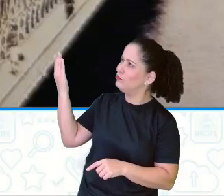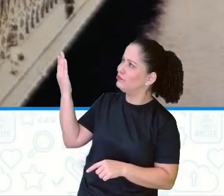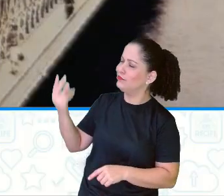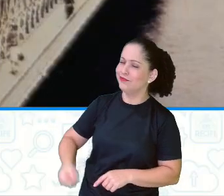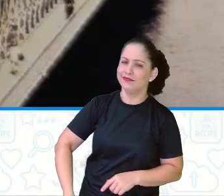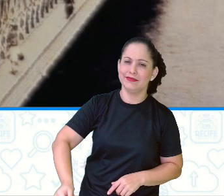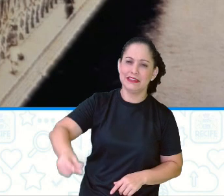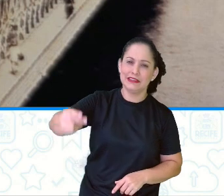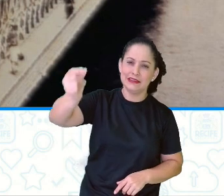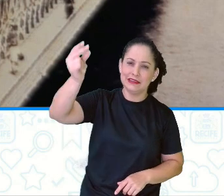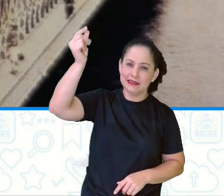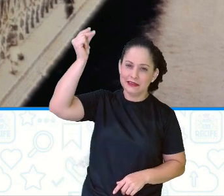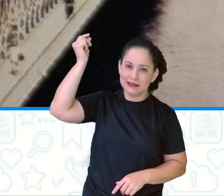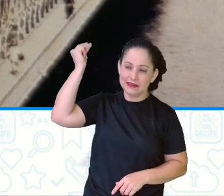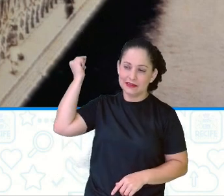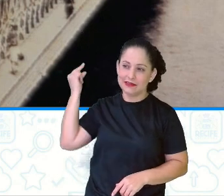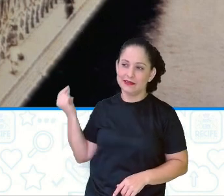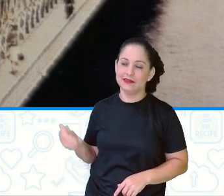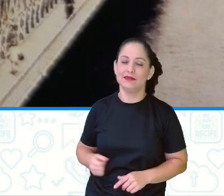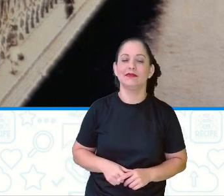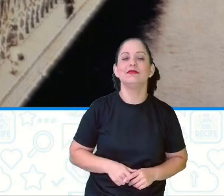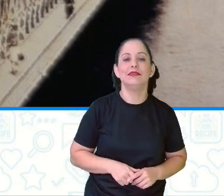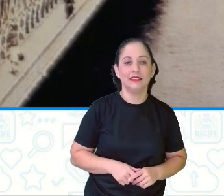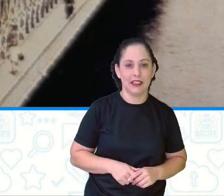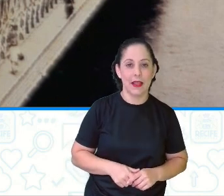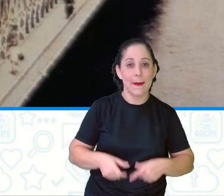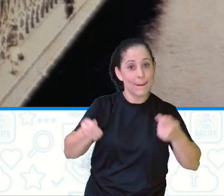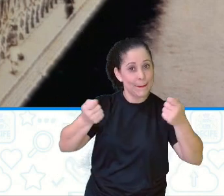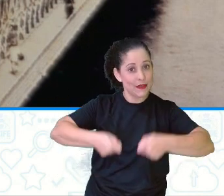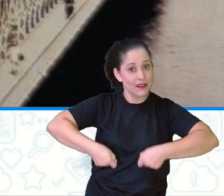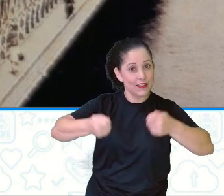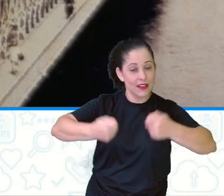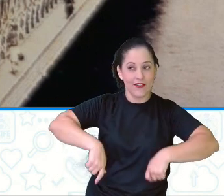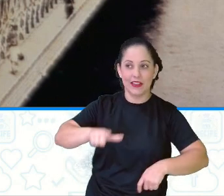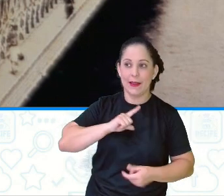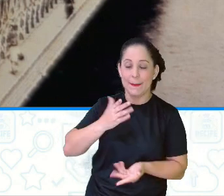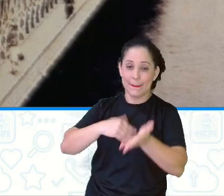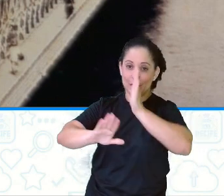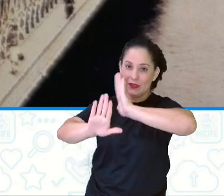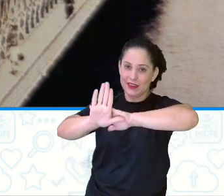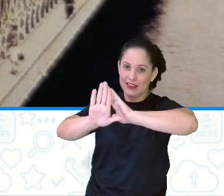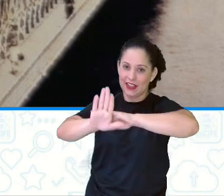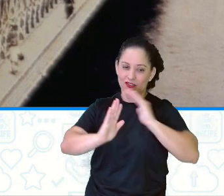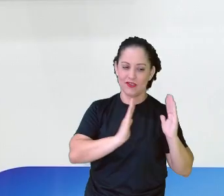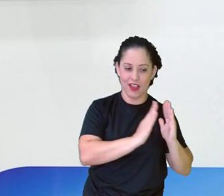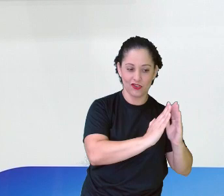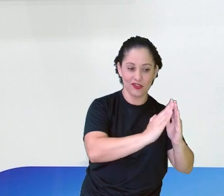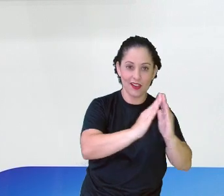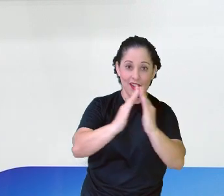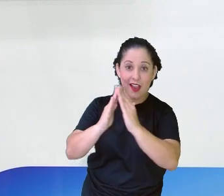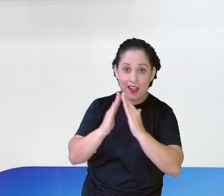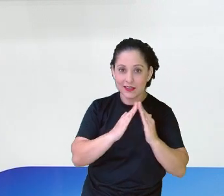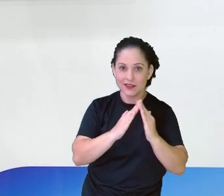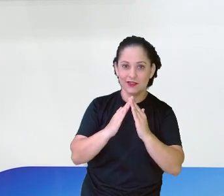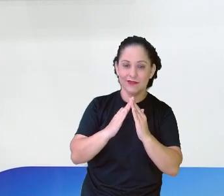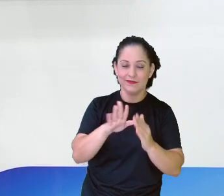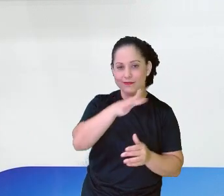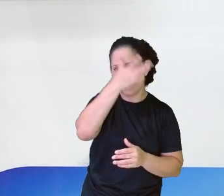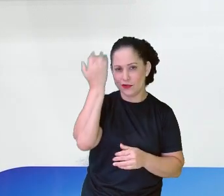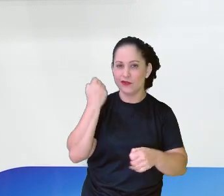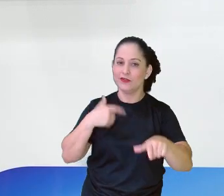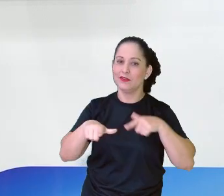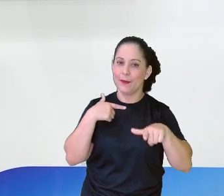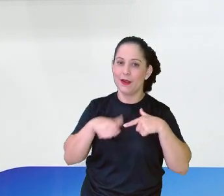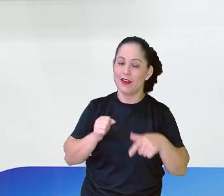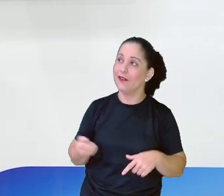antiga, dessa necessidade aqui que eles tinham, né? Que eles precisavam ali as casinhas atrás, para acomodar essas pessoas que trabalhavam aqui no